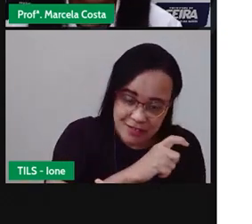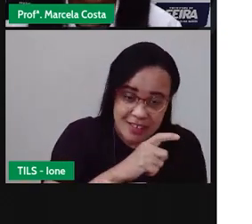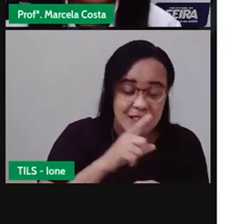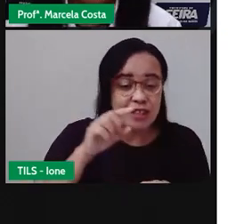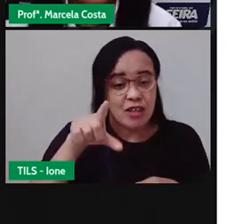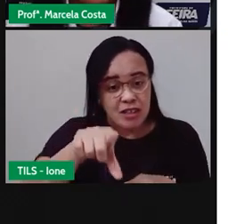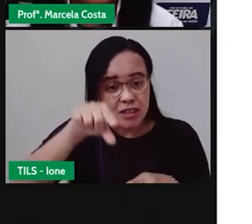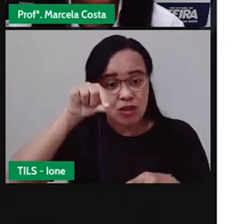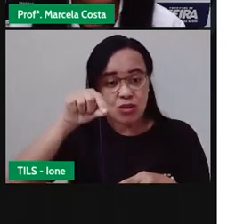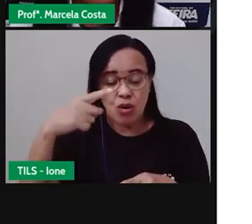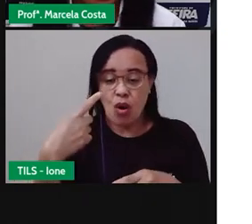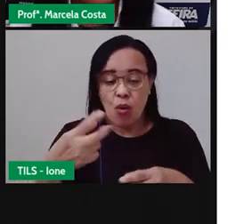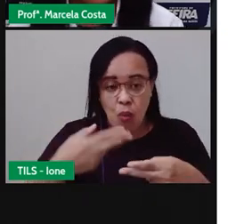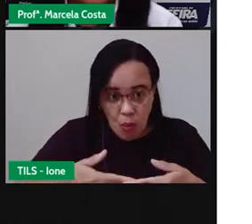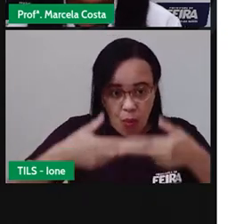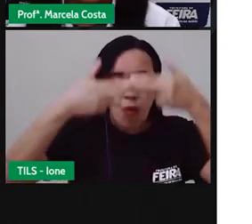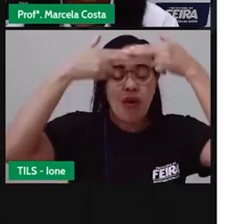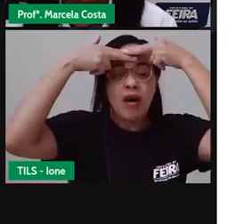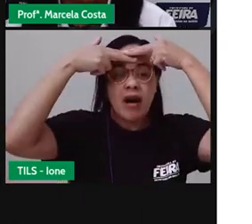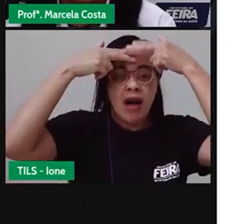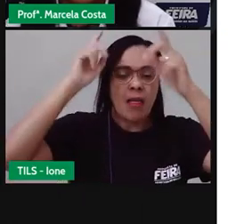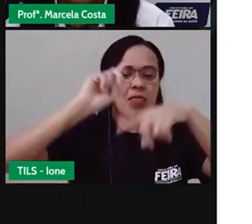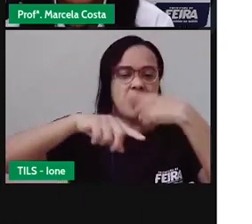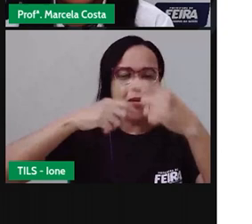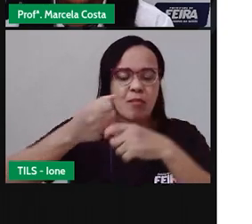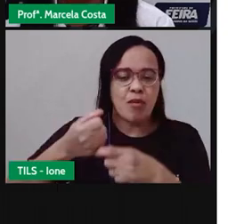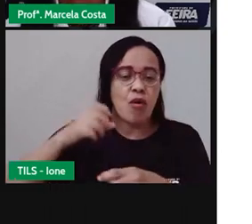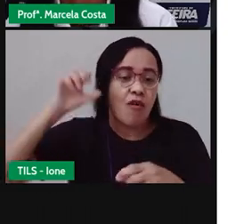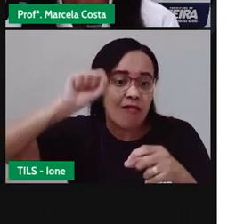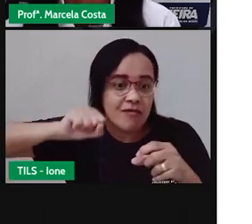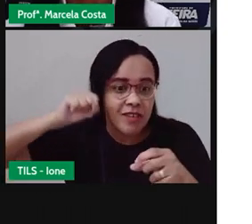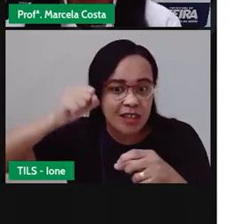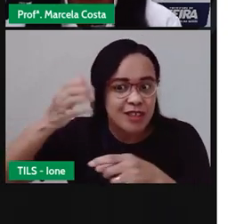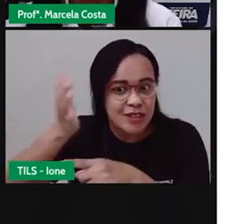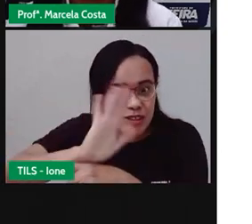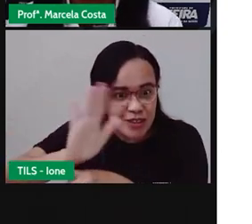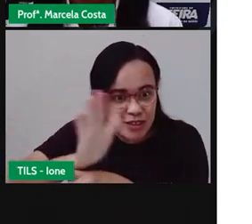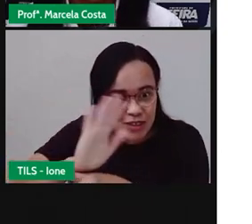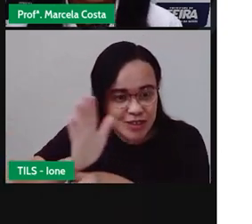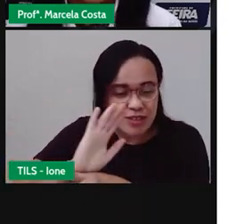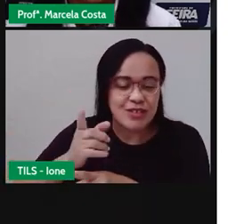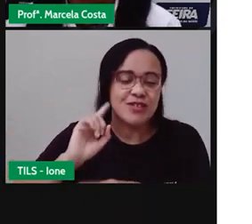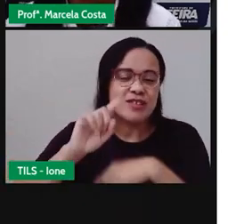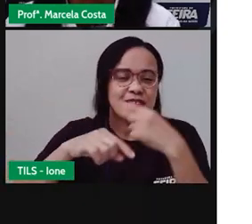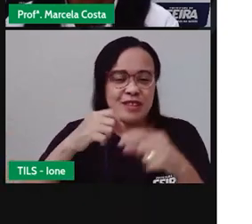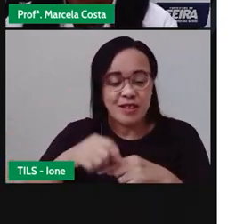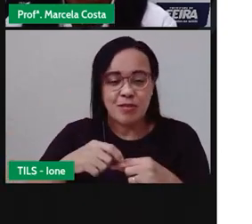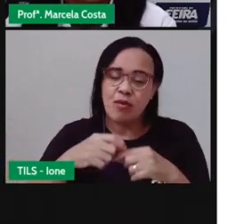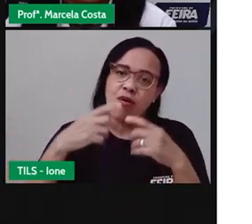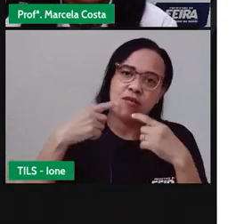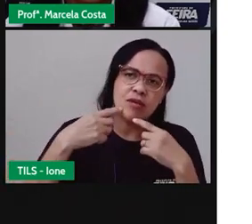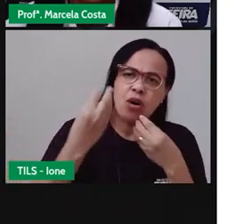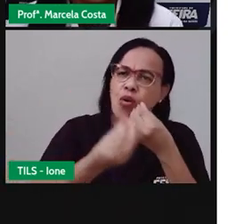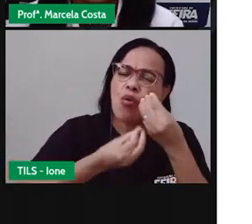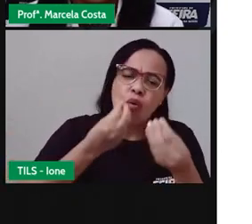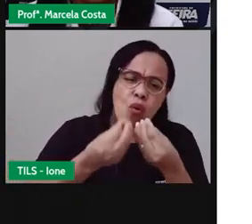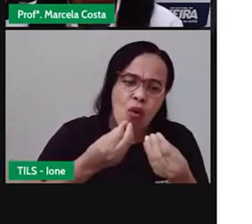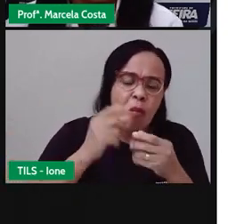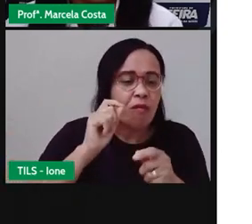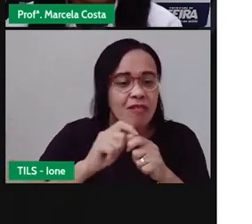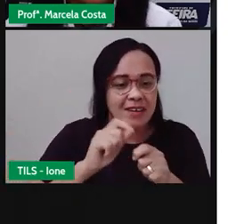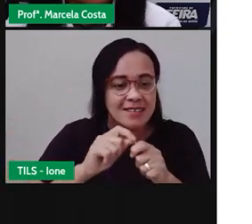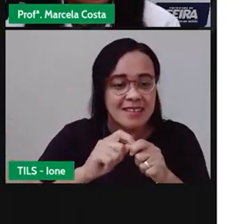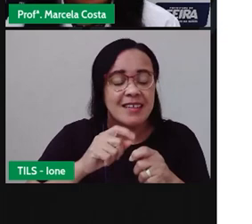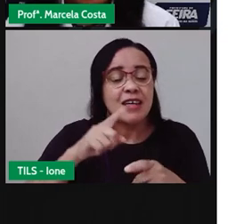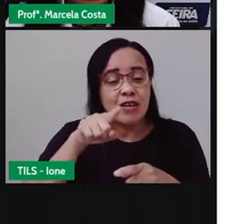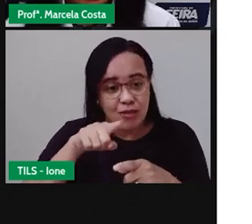E aí você vai gravar vídeo ressuscitado esse trabalho e compartilhar com a professora dessa escola